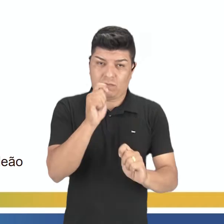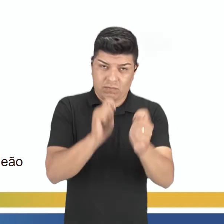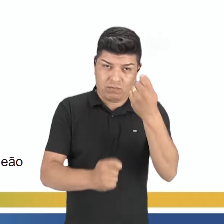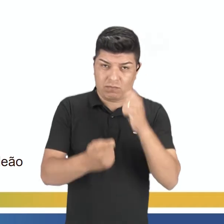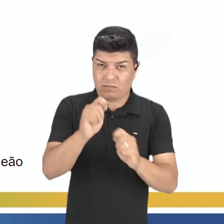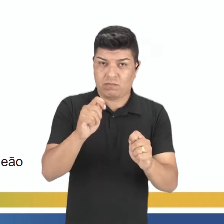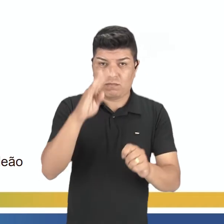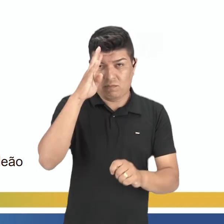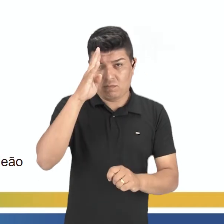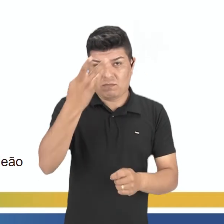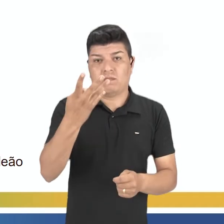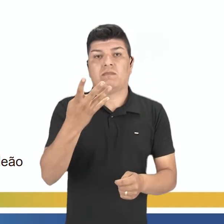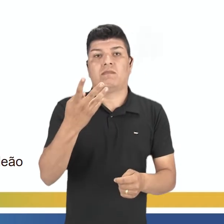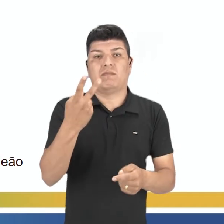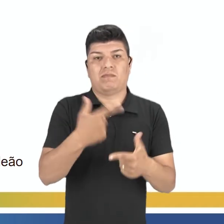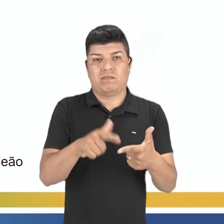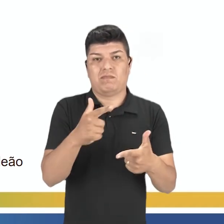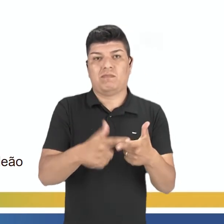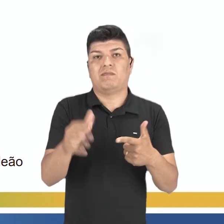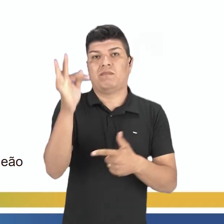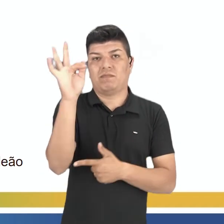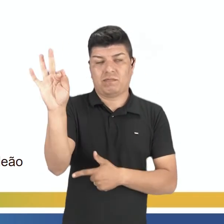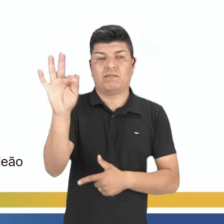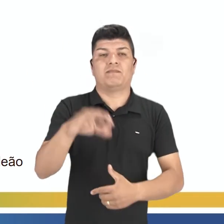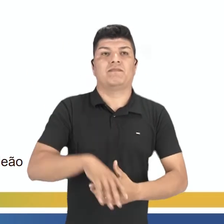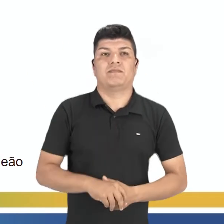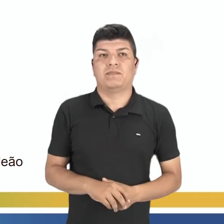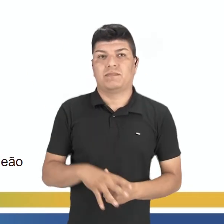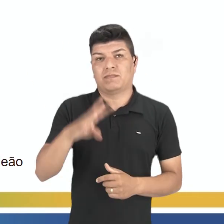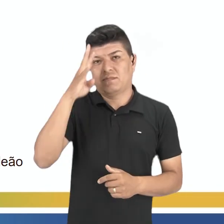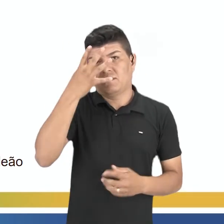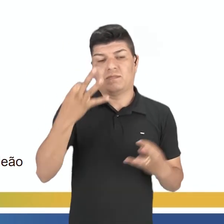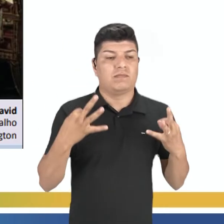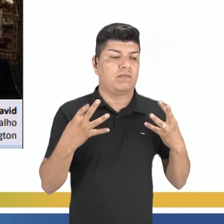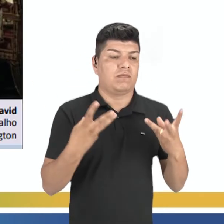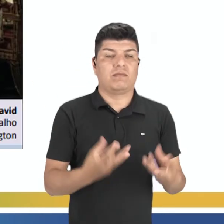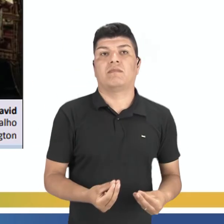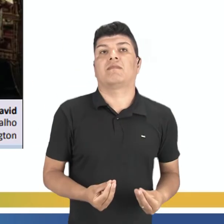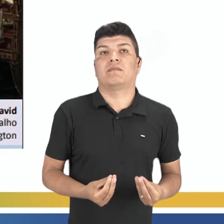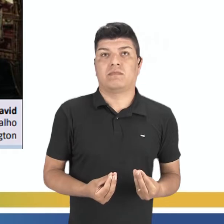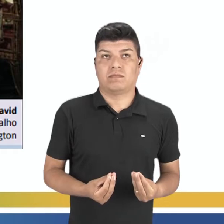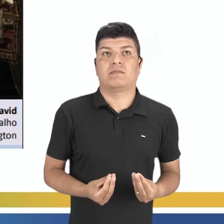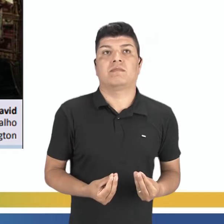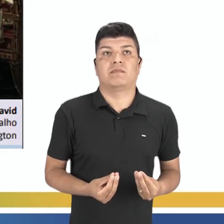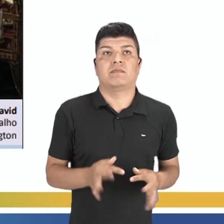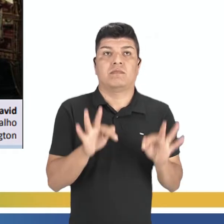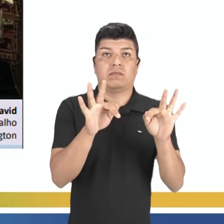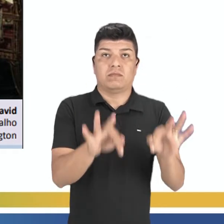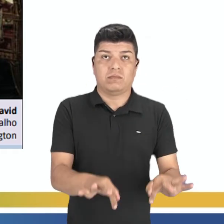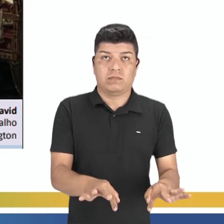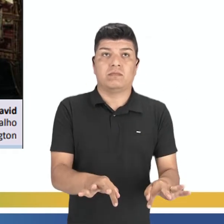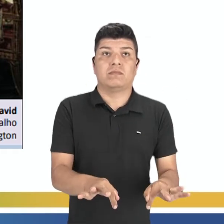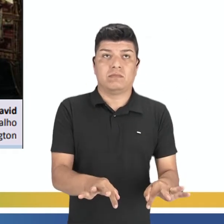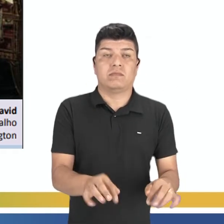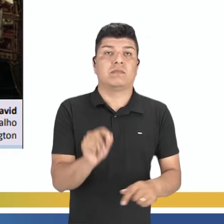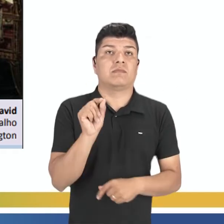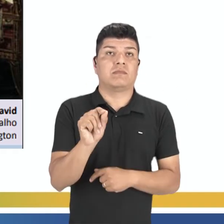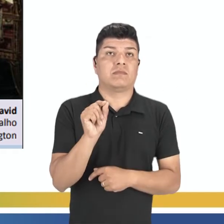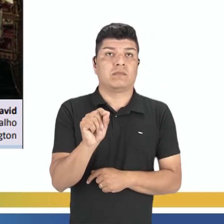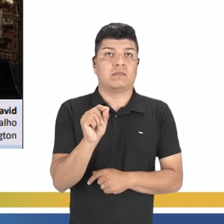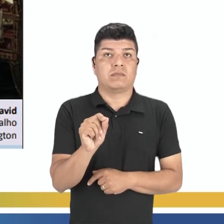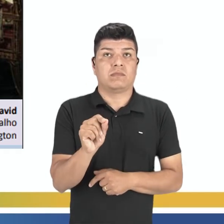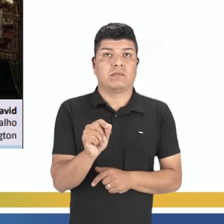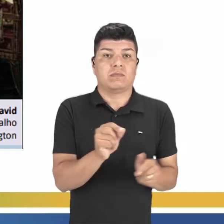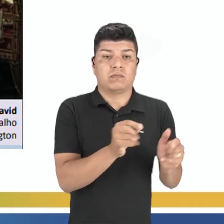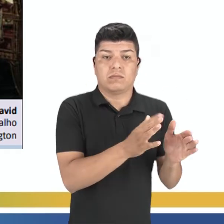era para resolver o problema da França. O resultado disso tudo, pessoal, está aí nesse último momento, que é o